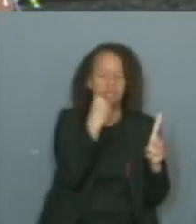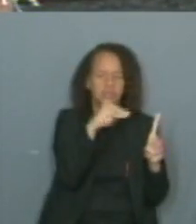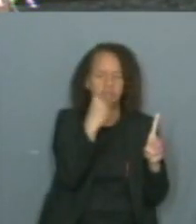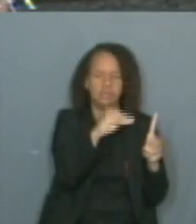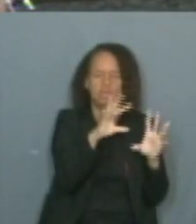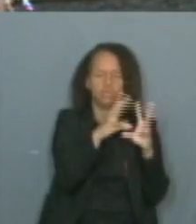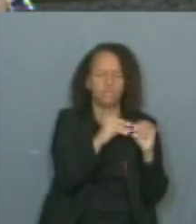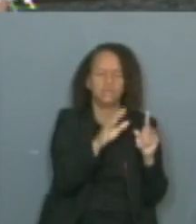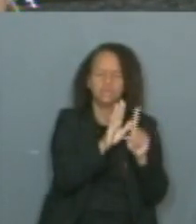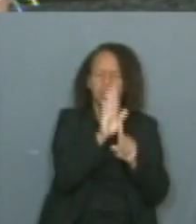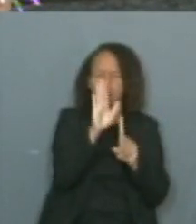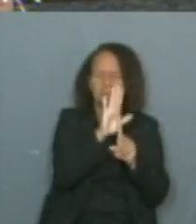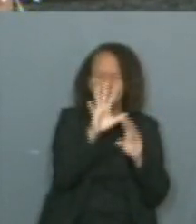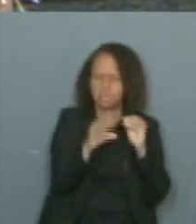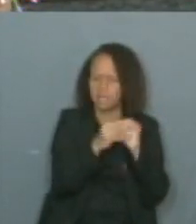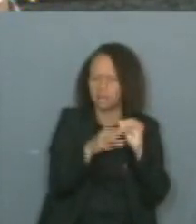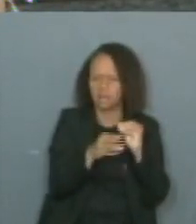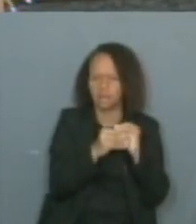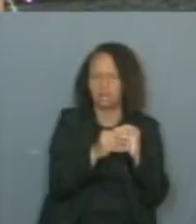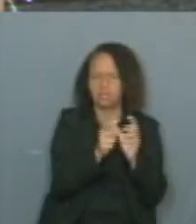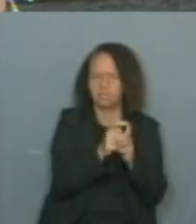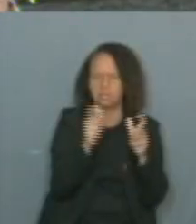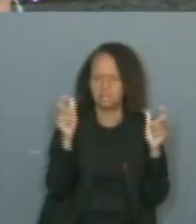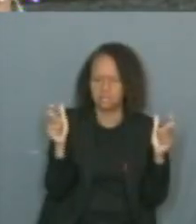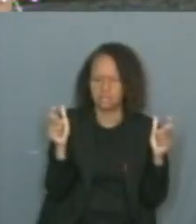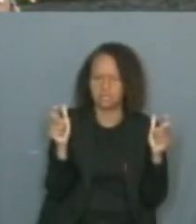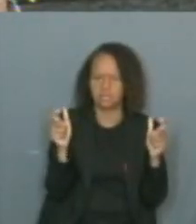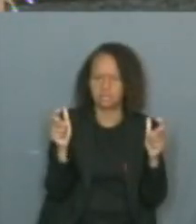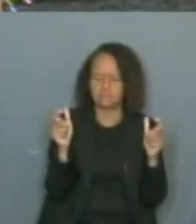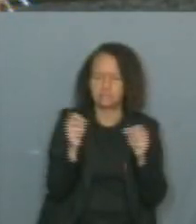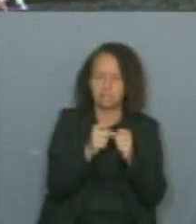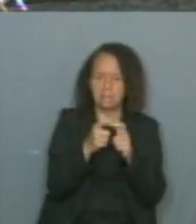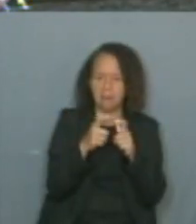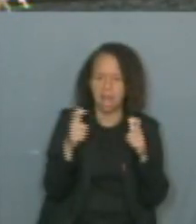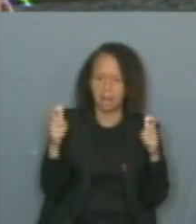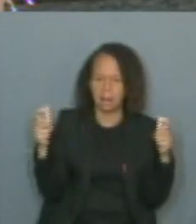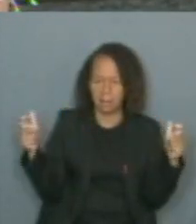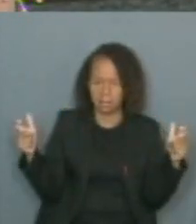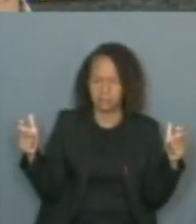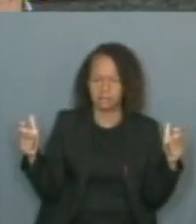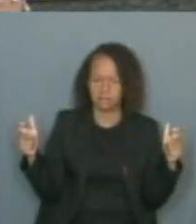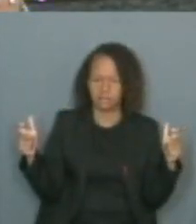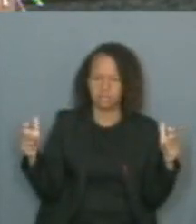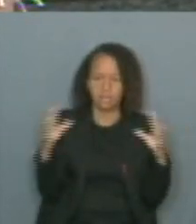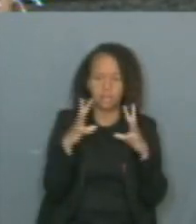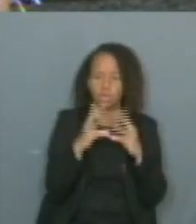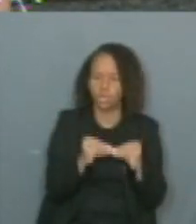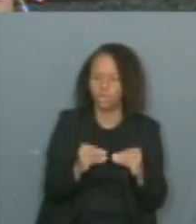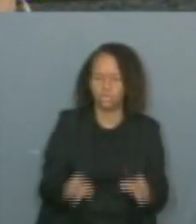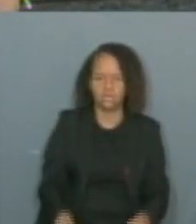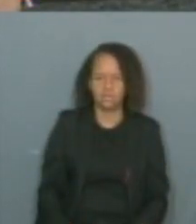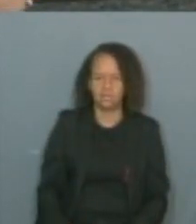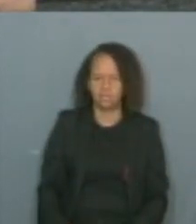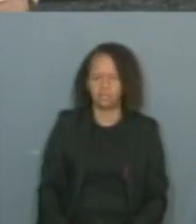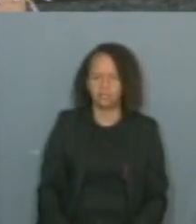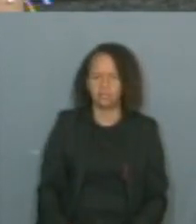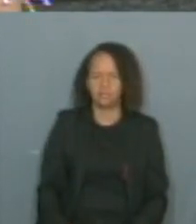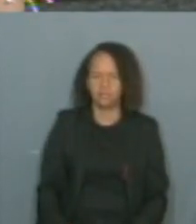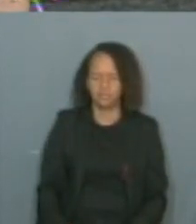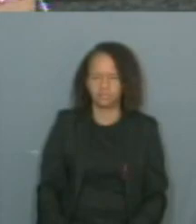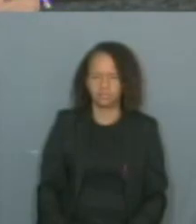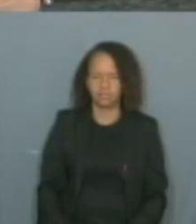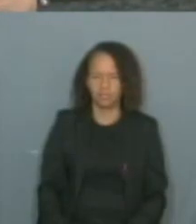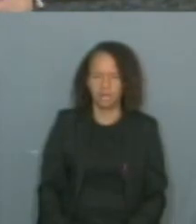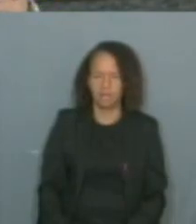está na sua emenda, a minha é maior, a minha é mais ampla. Contempla aqui. Então, a gente